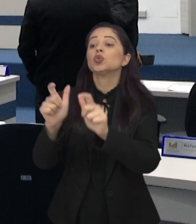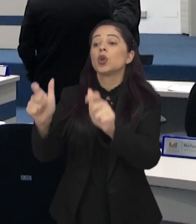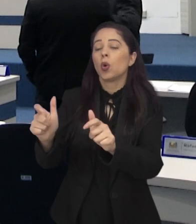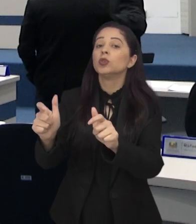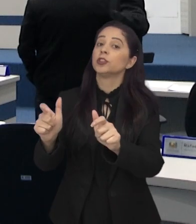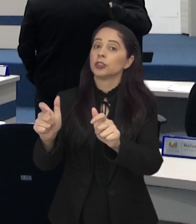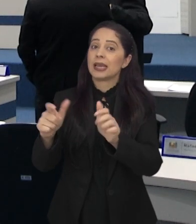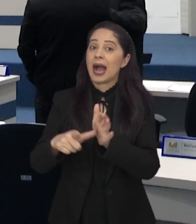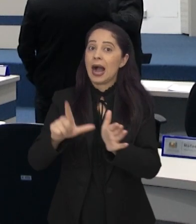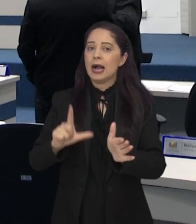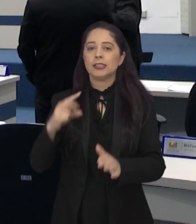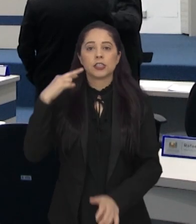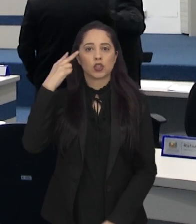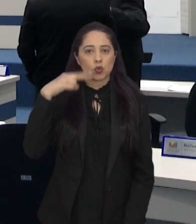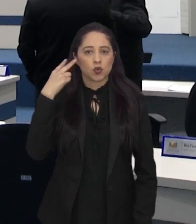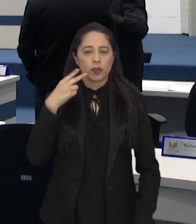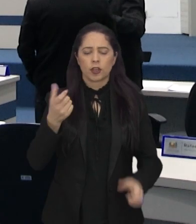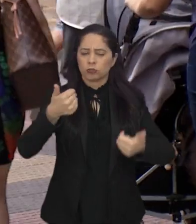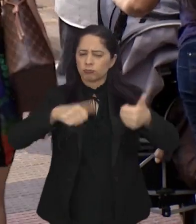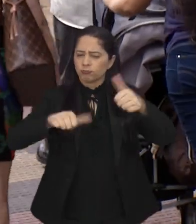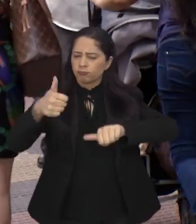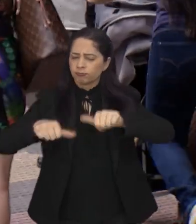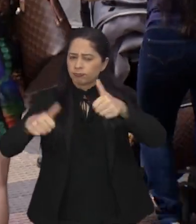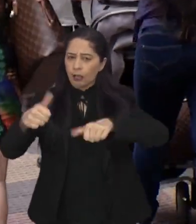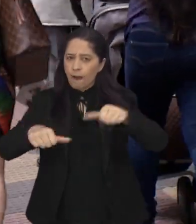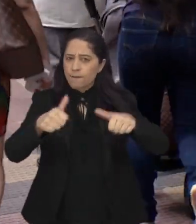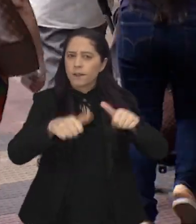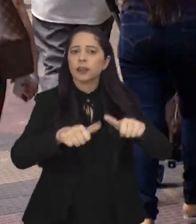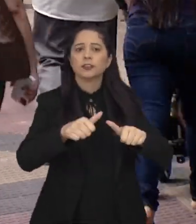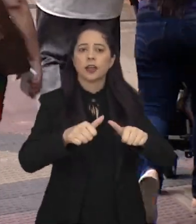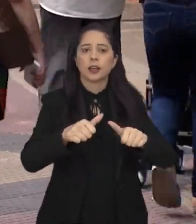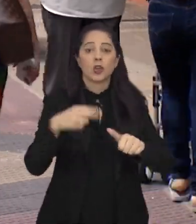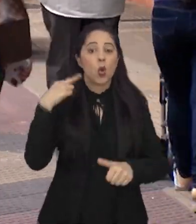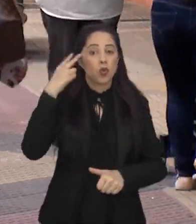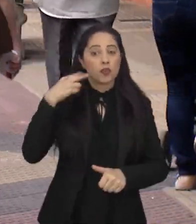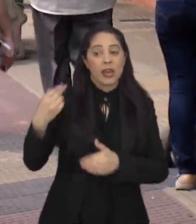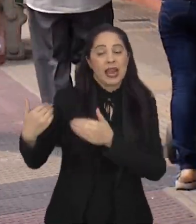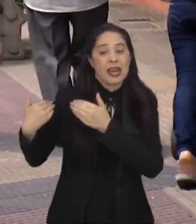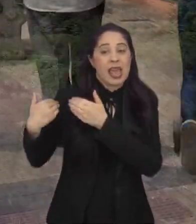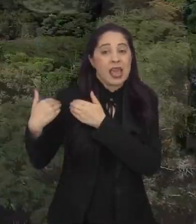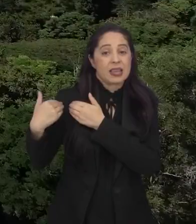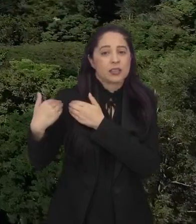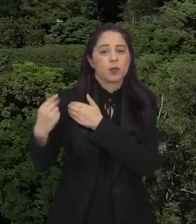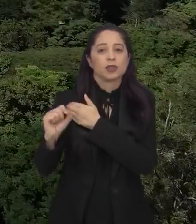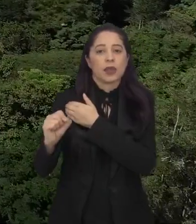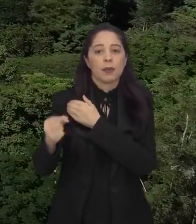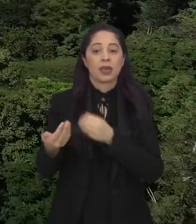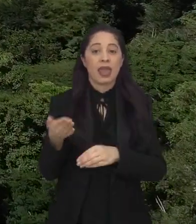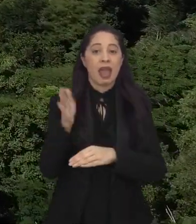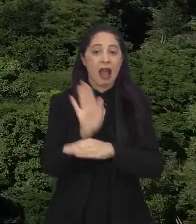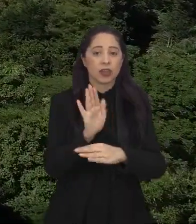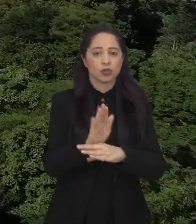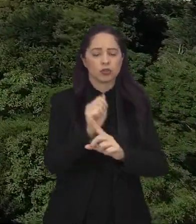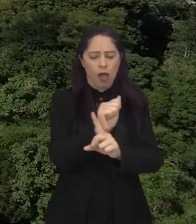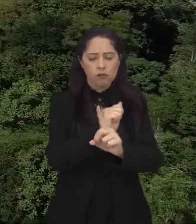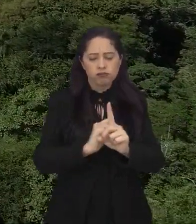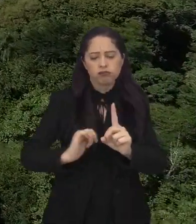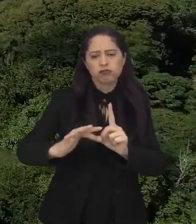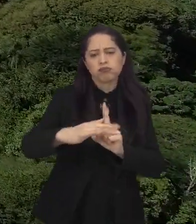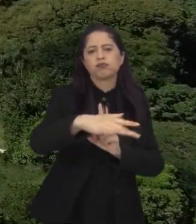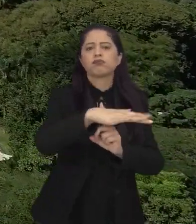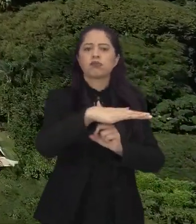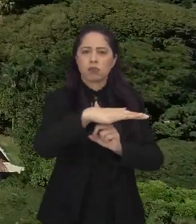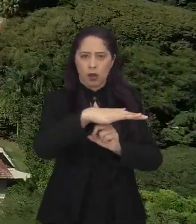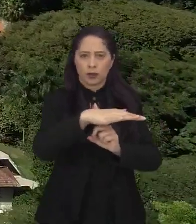bairros. É papel dos vereadores garantir que a qualidade de vida e o bem-estar da população, além do crescimento sustentável do